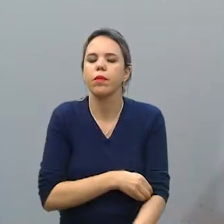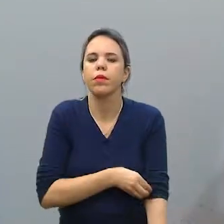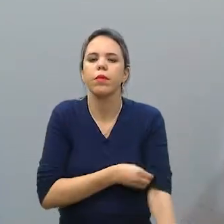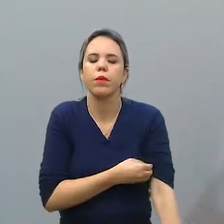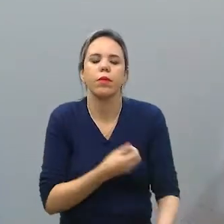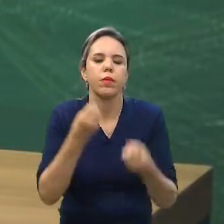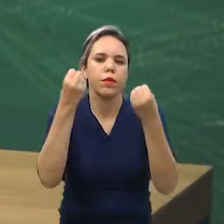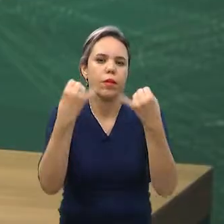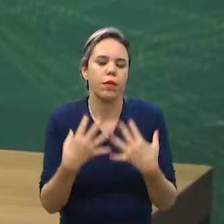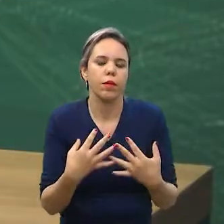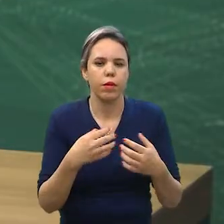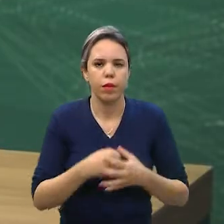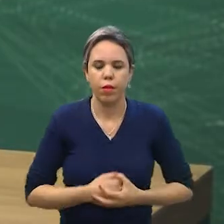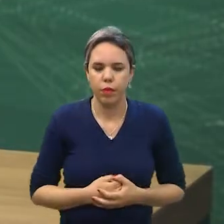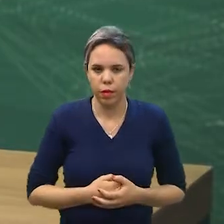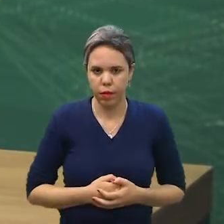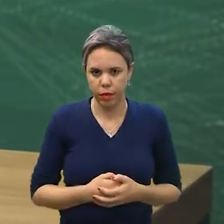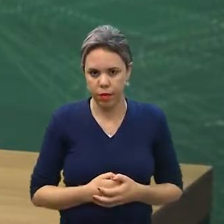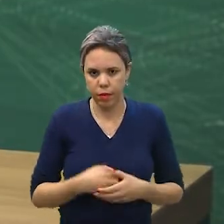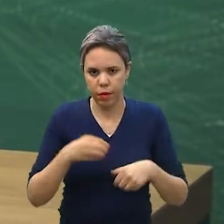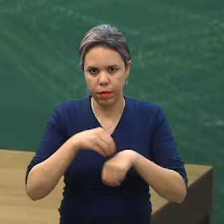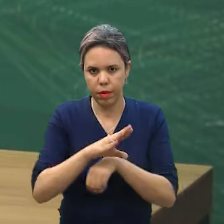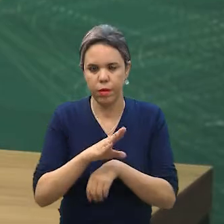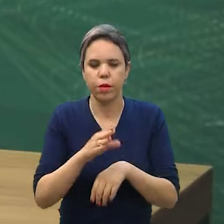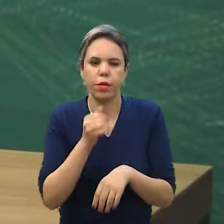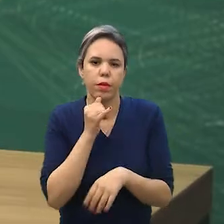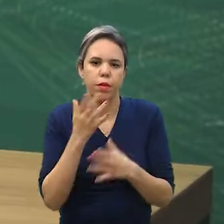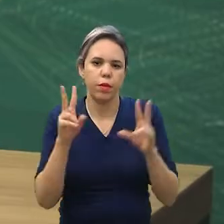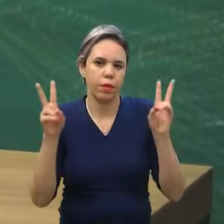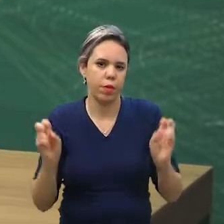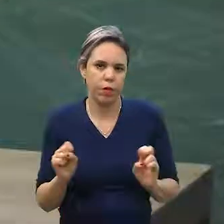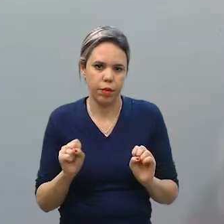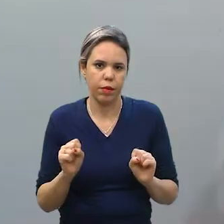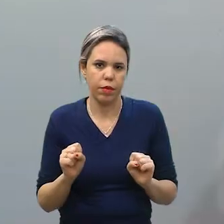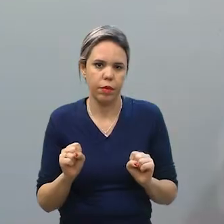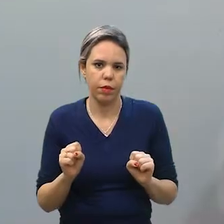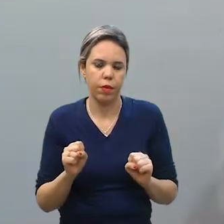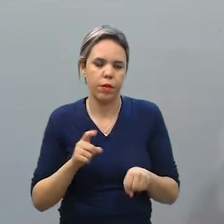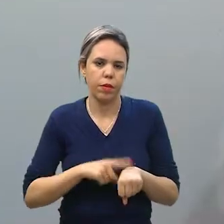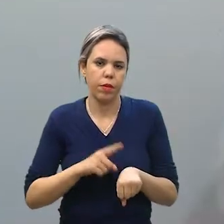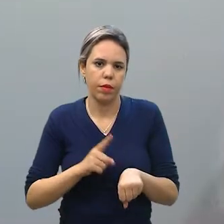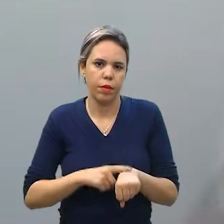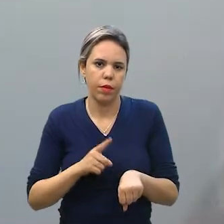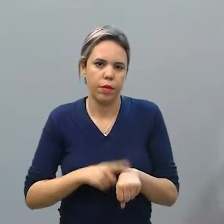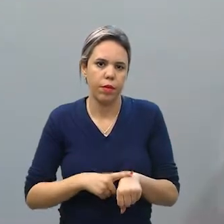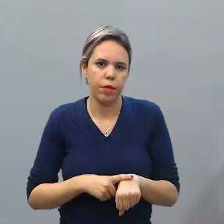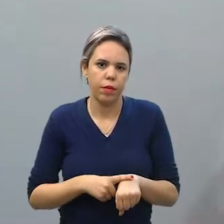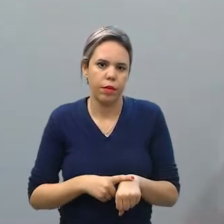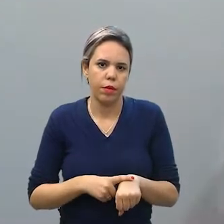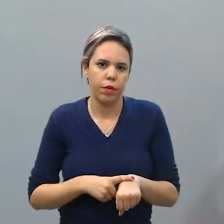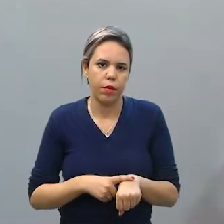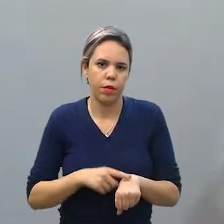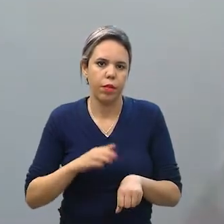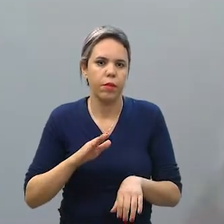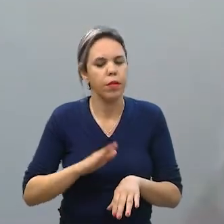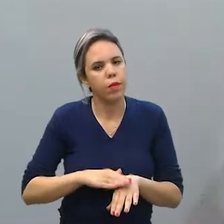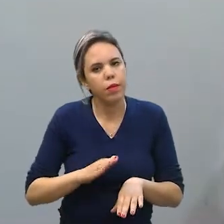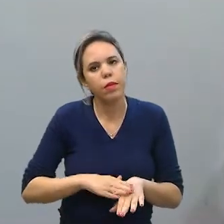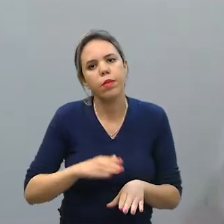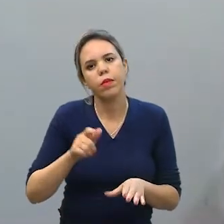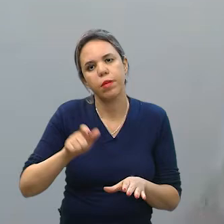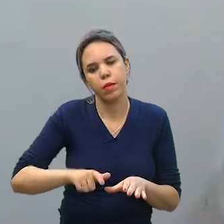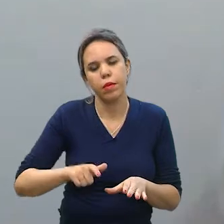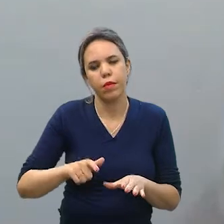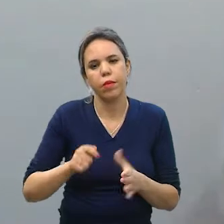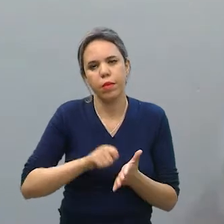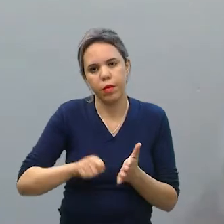com explicações que trazem informações, por exemplo, a respeito do momento da autoria, né, o momento em que o